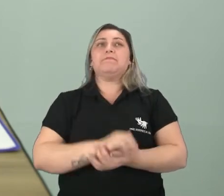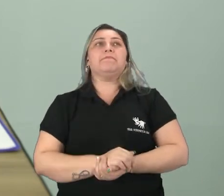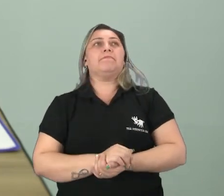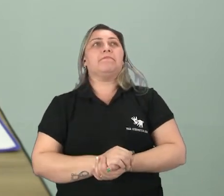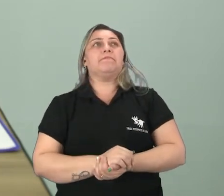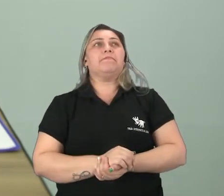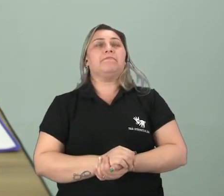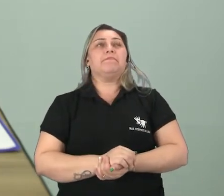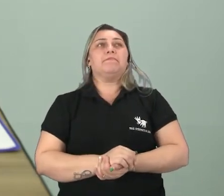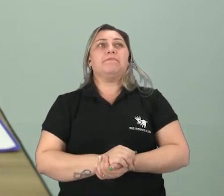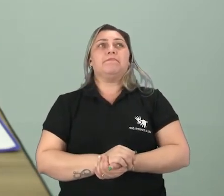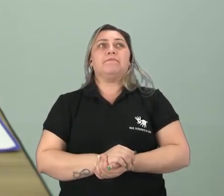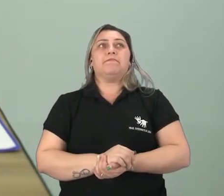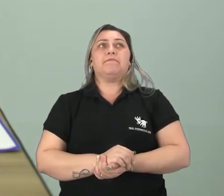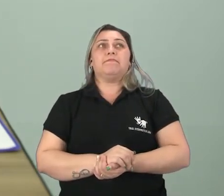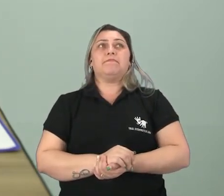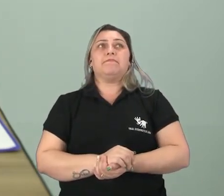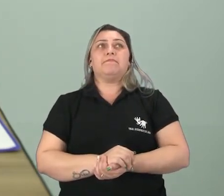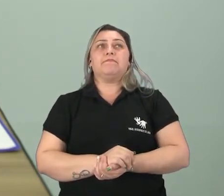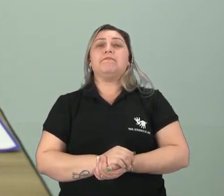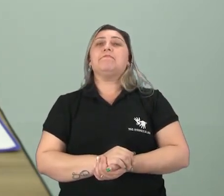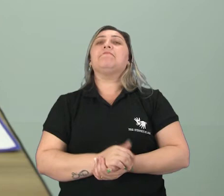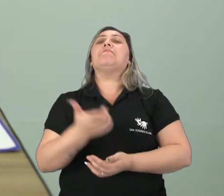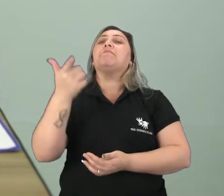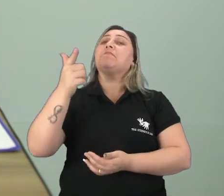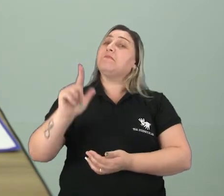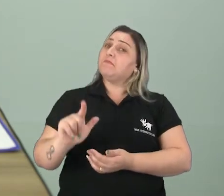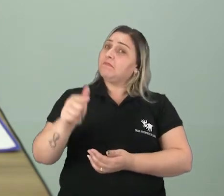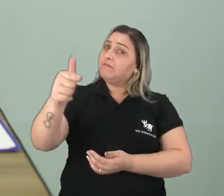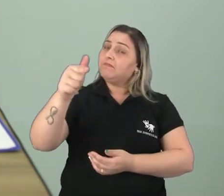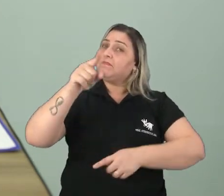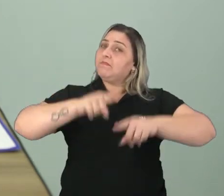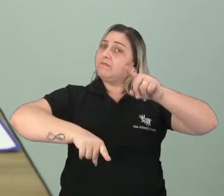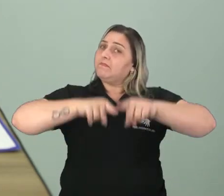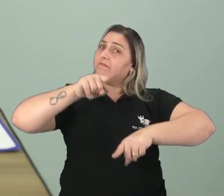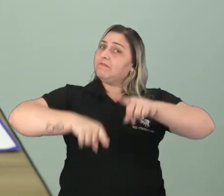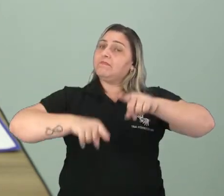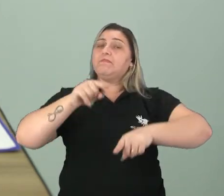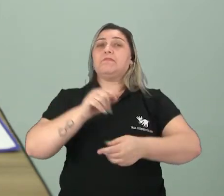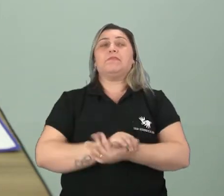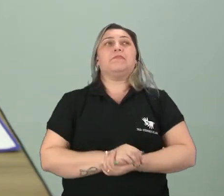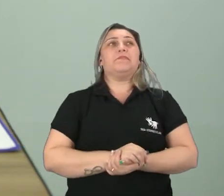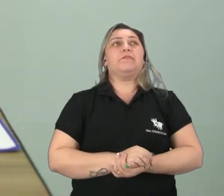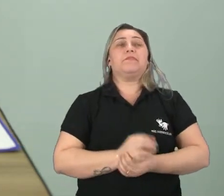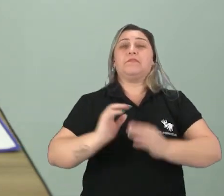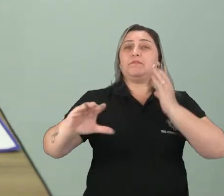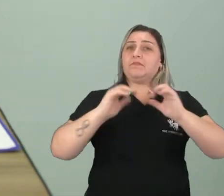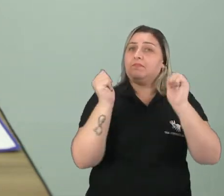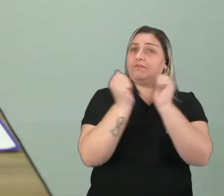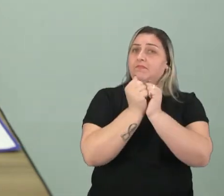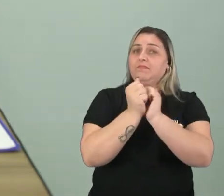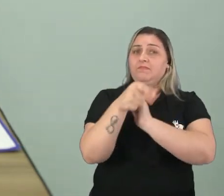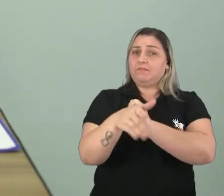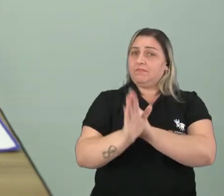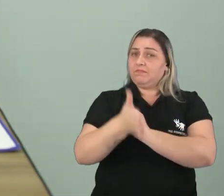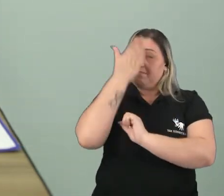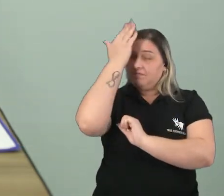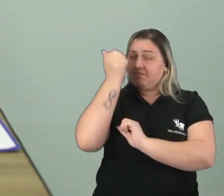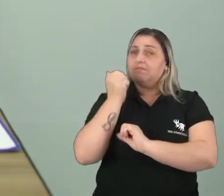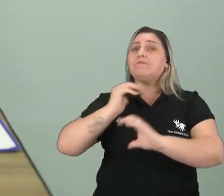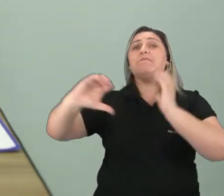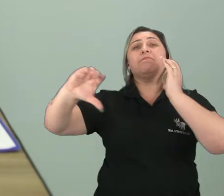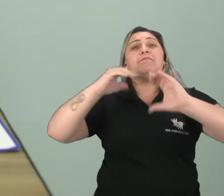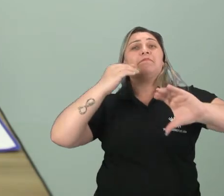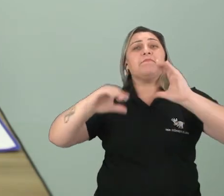bem vamos lá para mais um objeto o cara vem comigo que você já